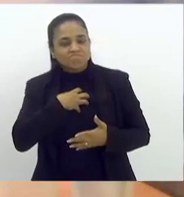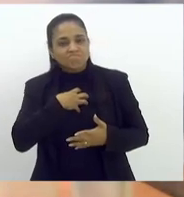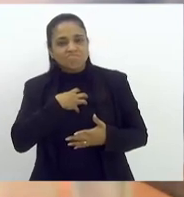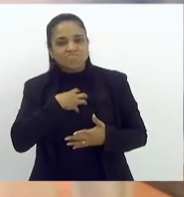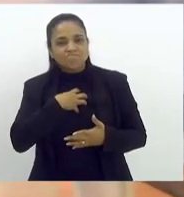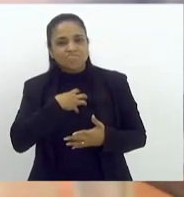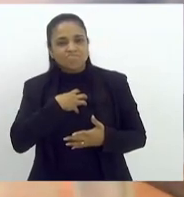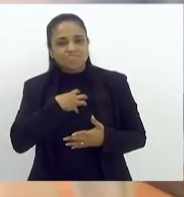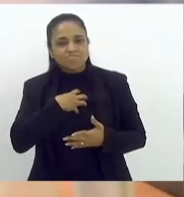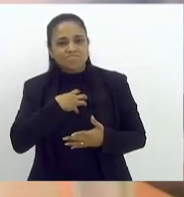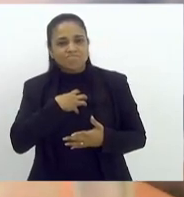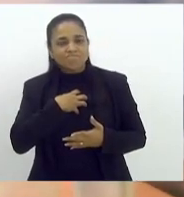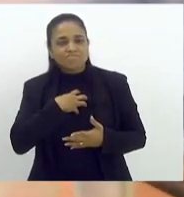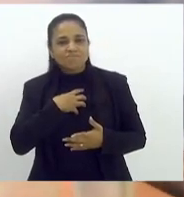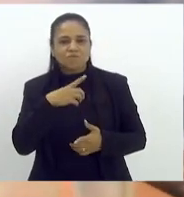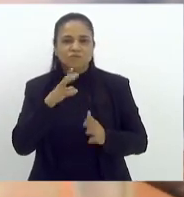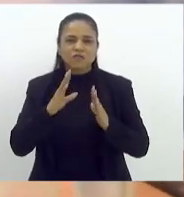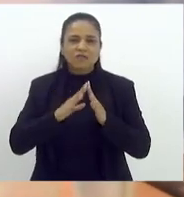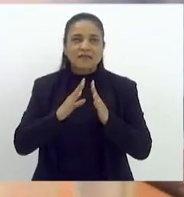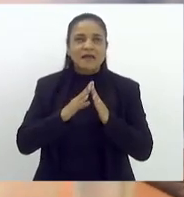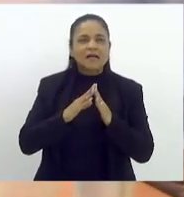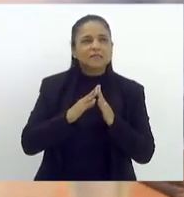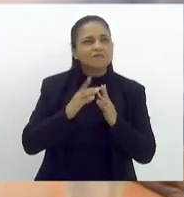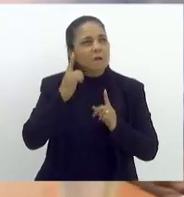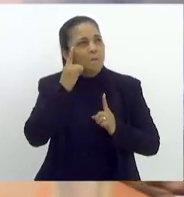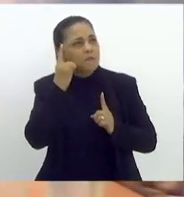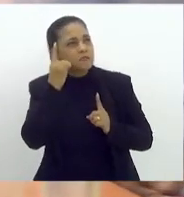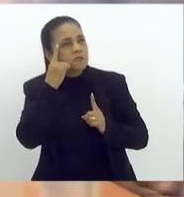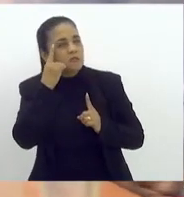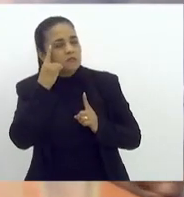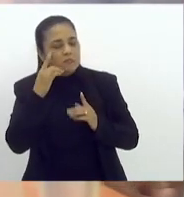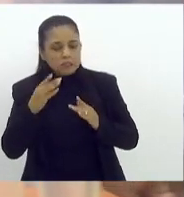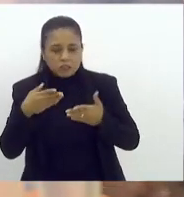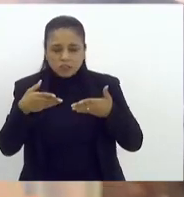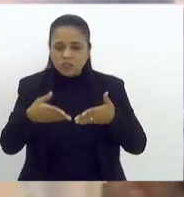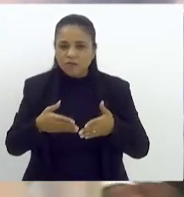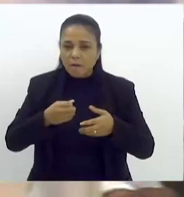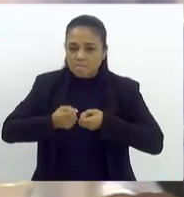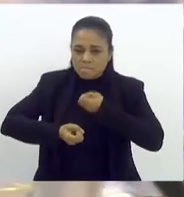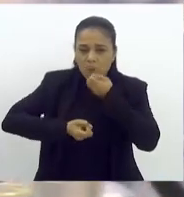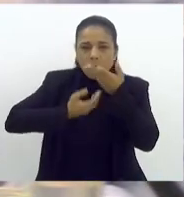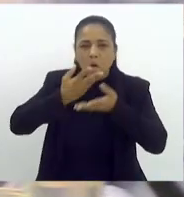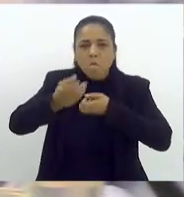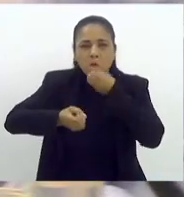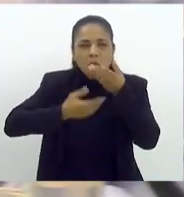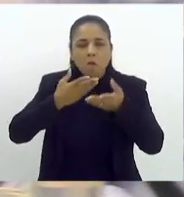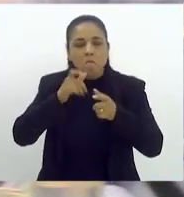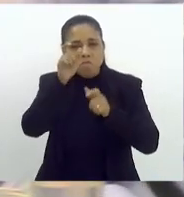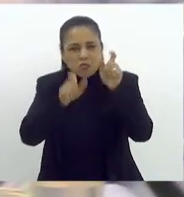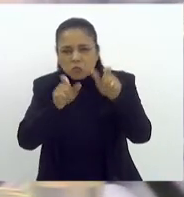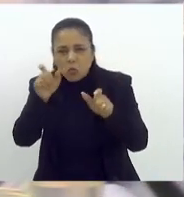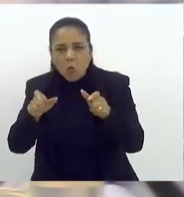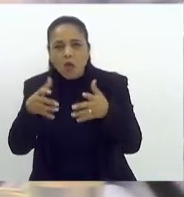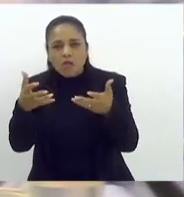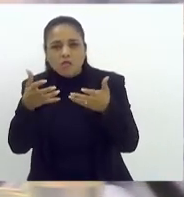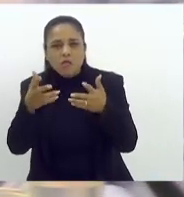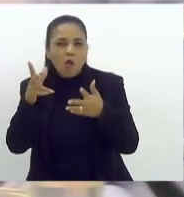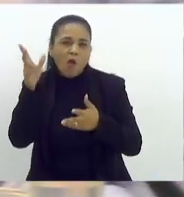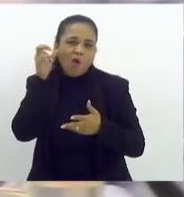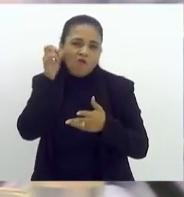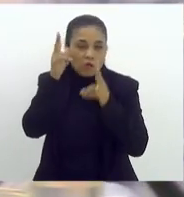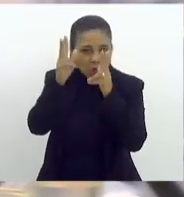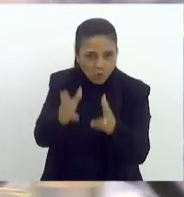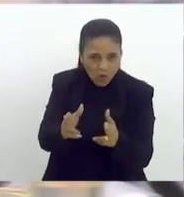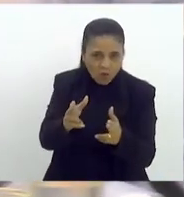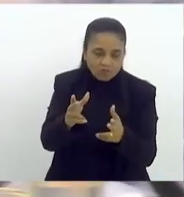se tinha em casa e você chegava ali desabafava que outras pessoas de repente queria ouvir o que você tá falando e passamos pela mesma